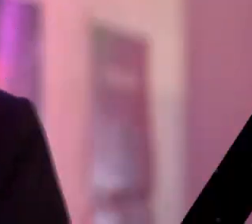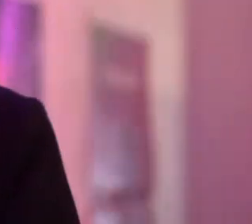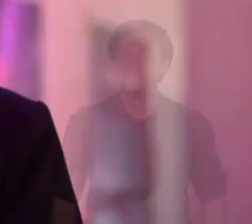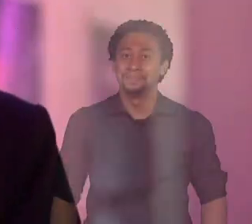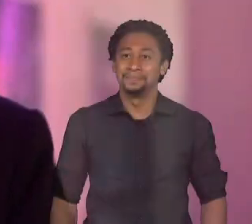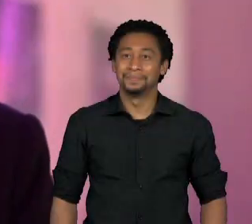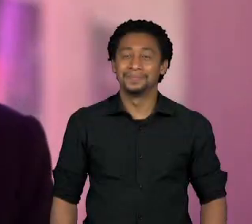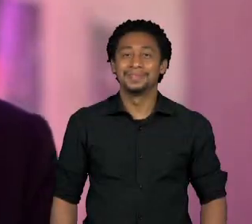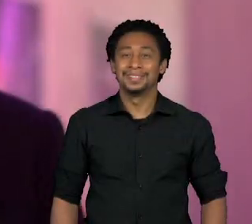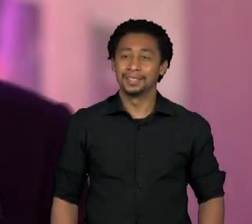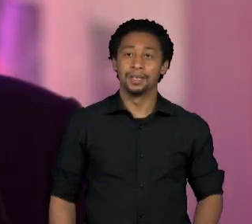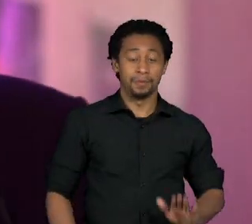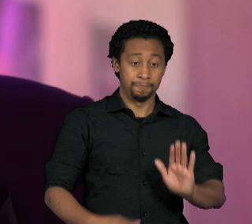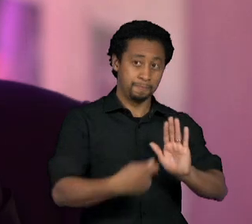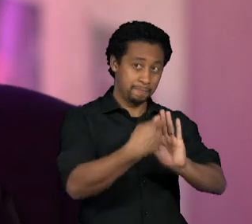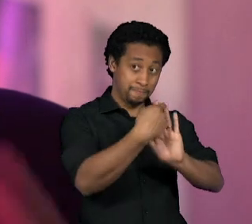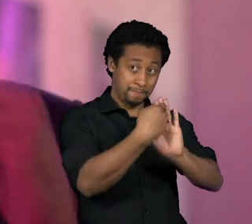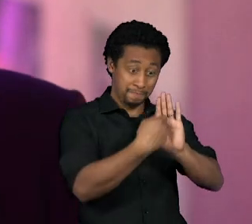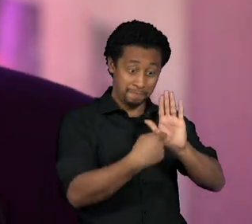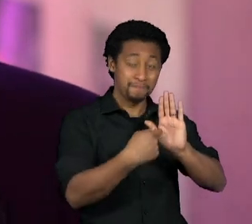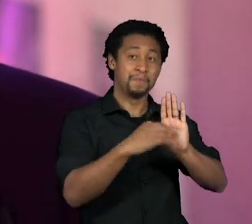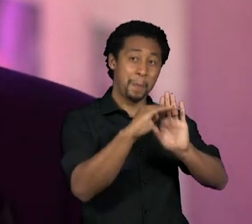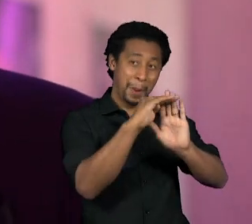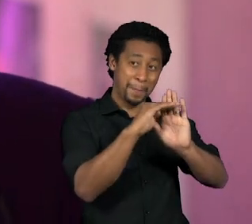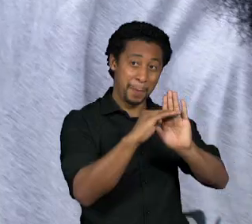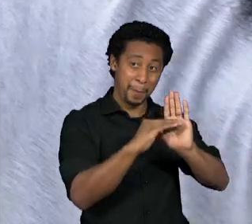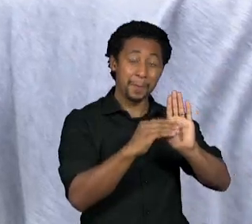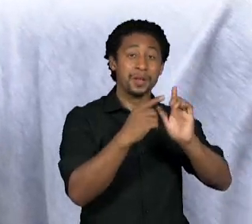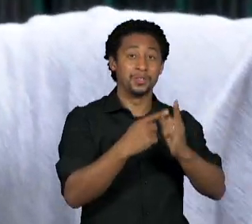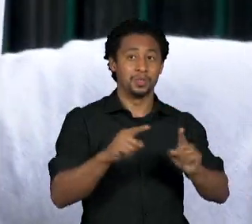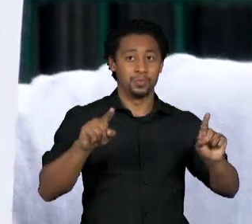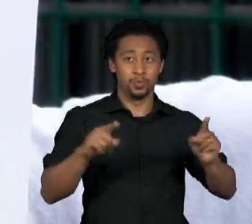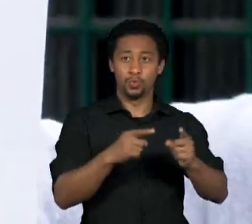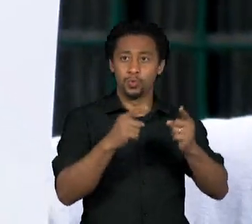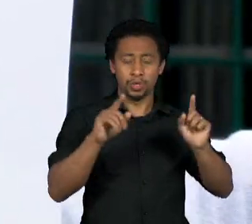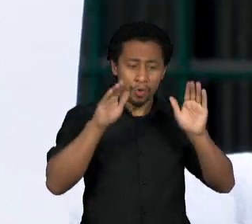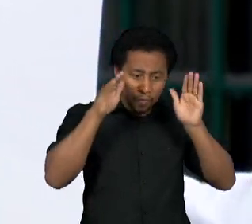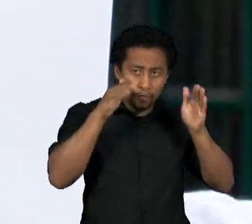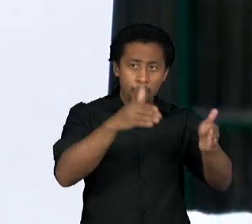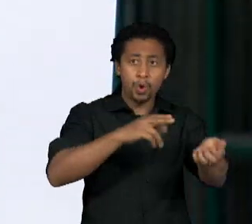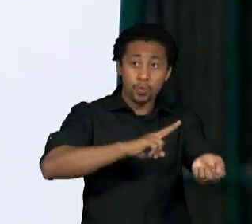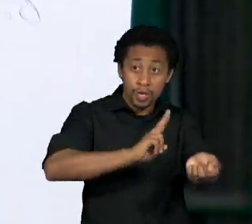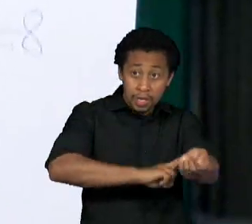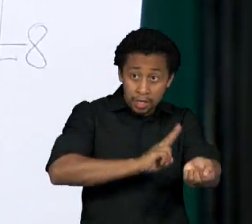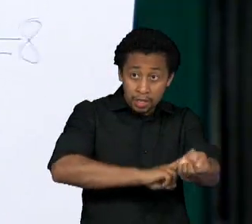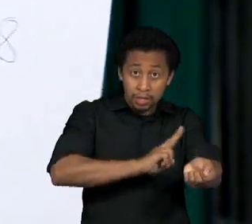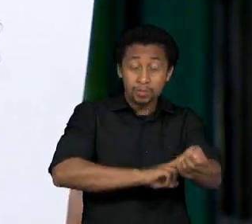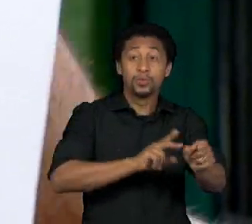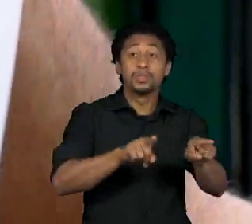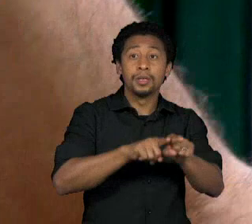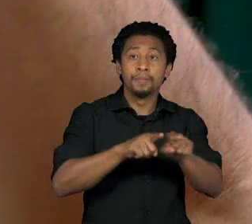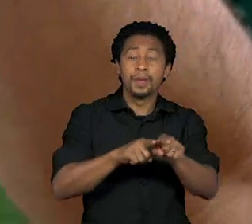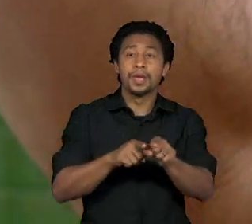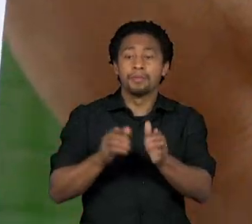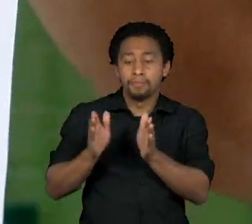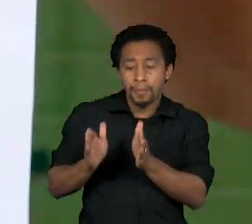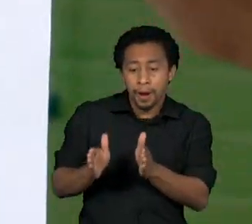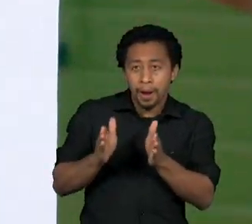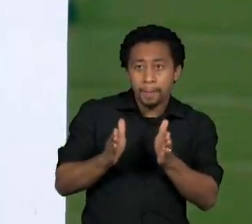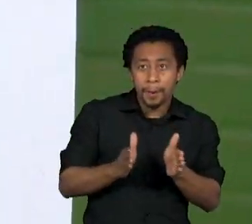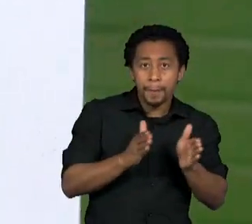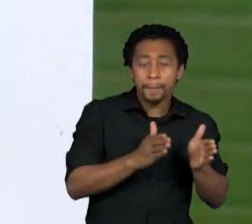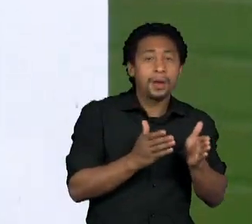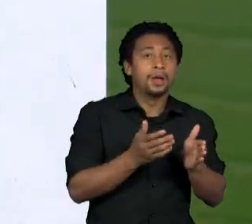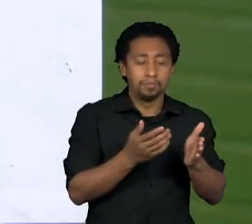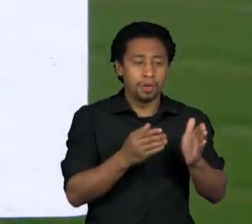Ah, nossa partitura é bem diferente. Nossa partitura ela é mais rítmica e de tempo, né? De quantidade de compassos que a gente vai tocar. São